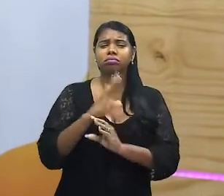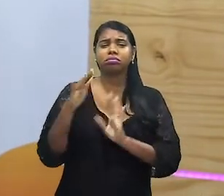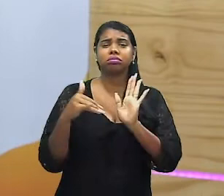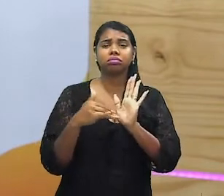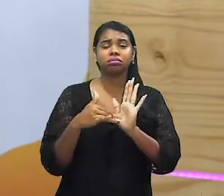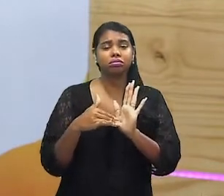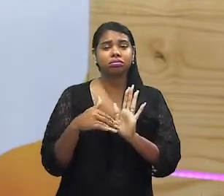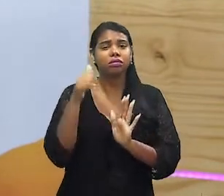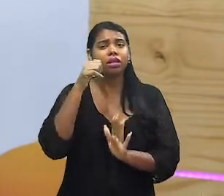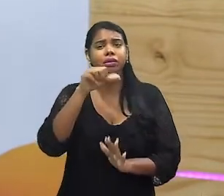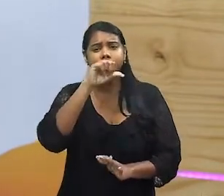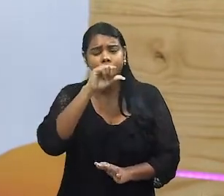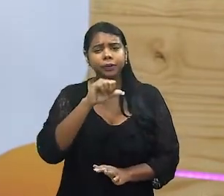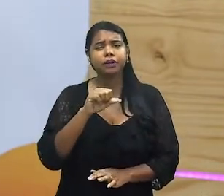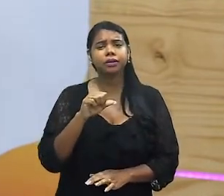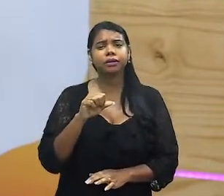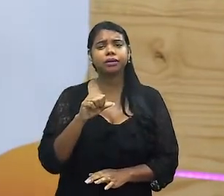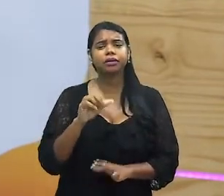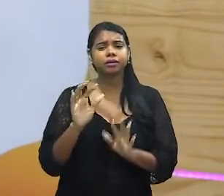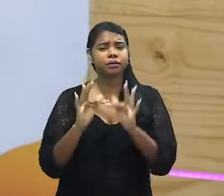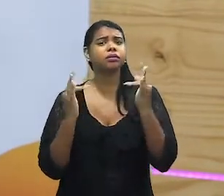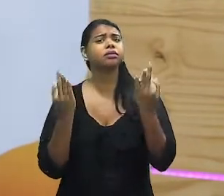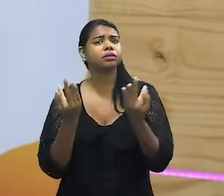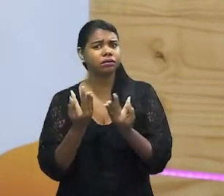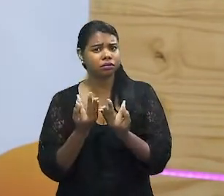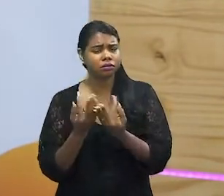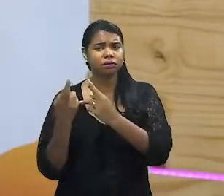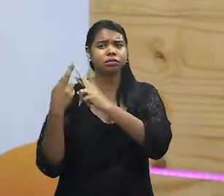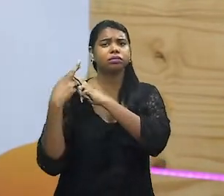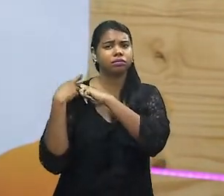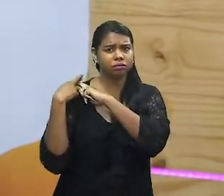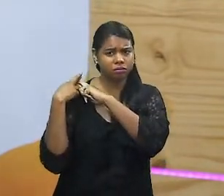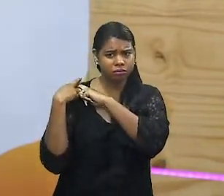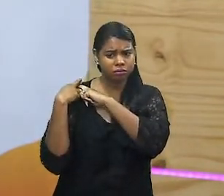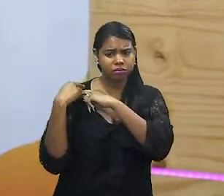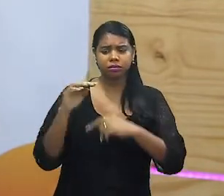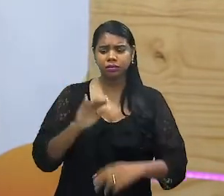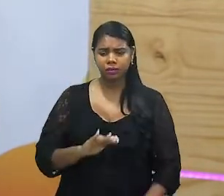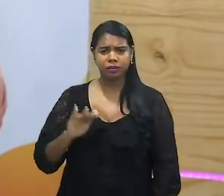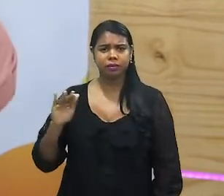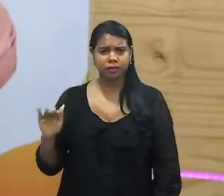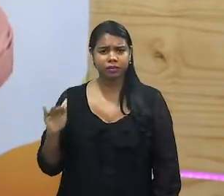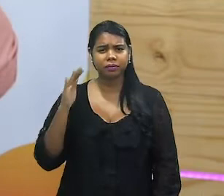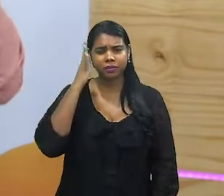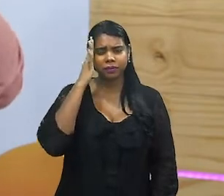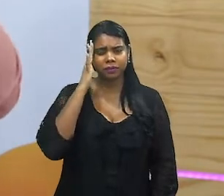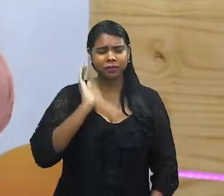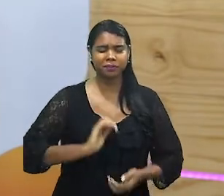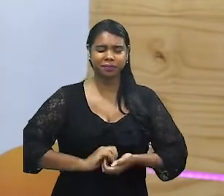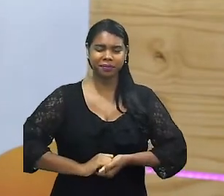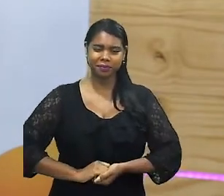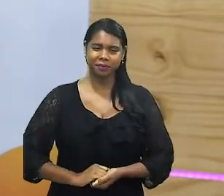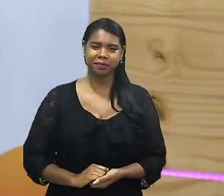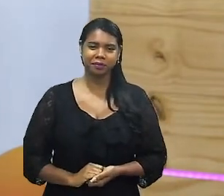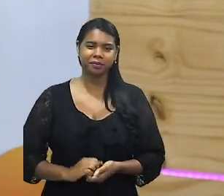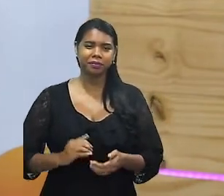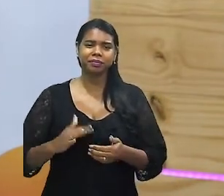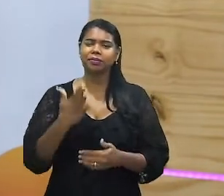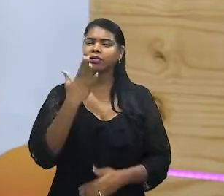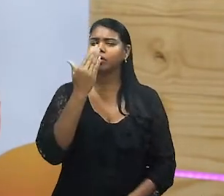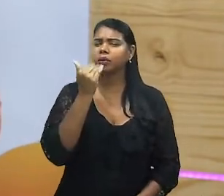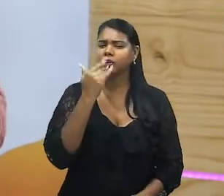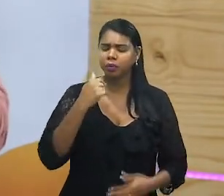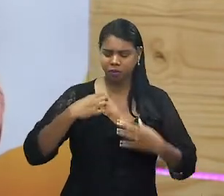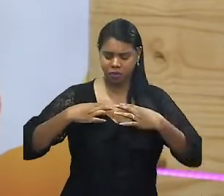nessa faixa etária são os adultos, os cuidadores, os responsáveis dessas crianças. Então, desde o que vai comer, do que